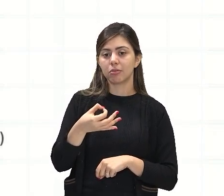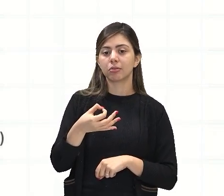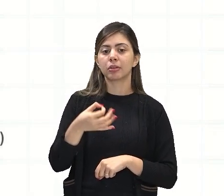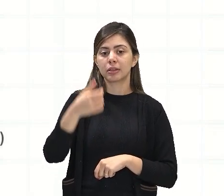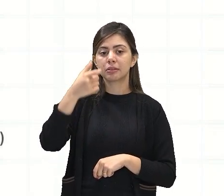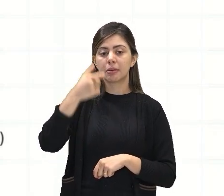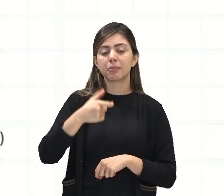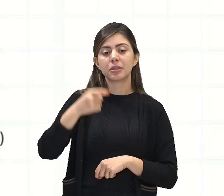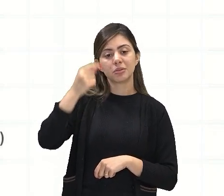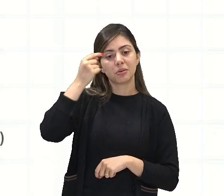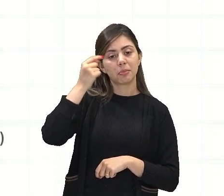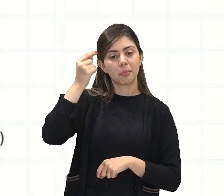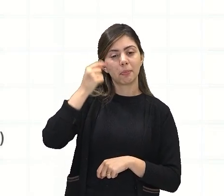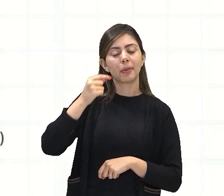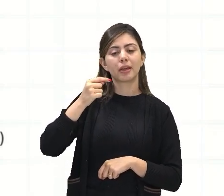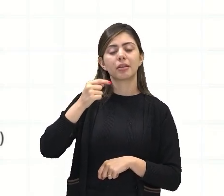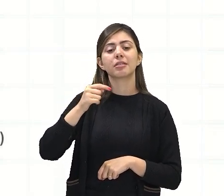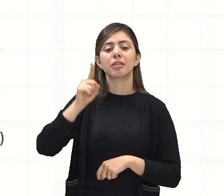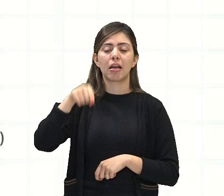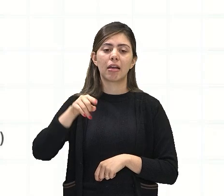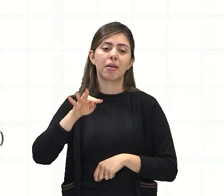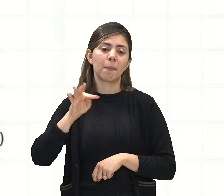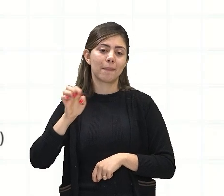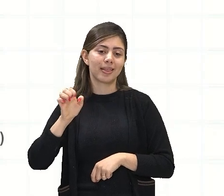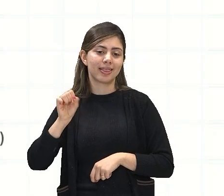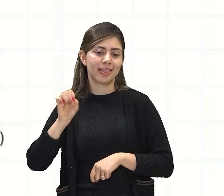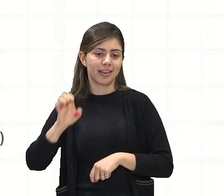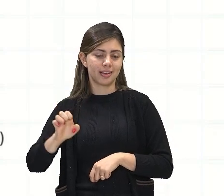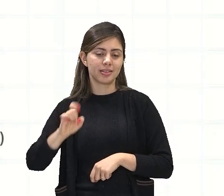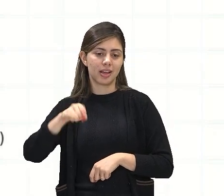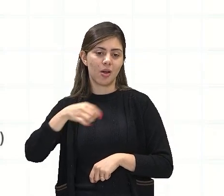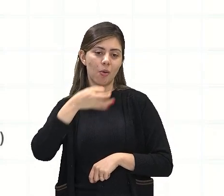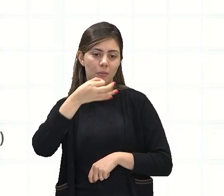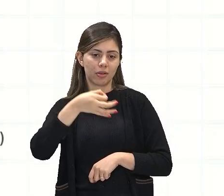ideia, uma teoria, uma tese, isso é opinião.